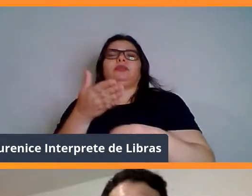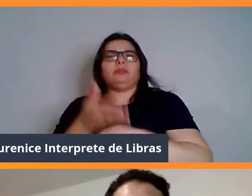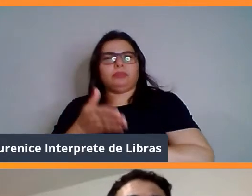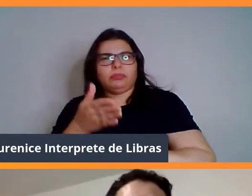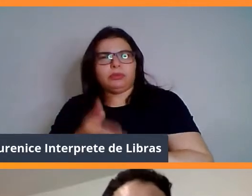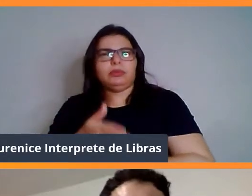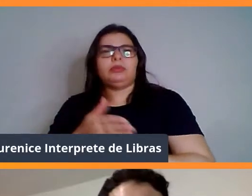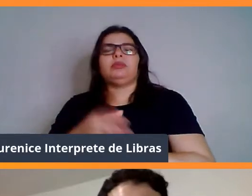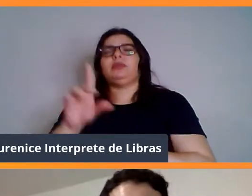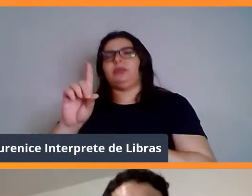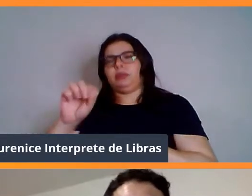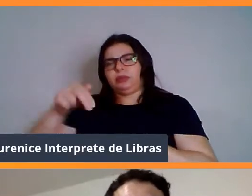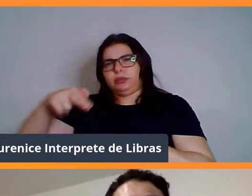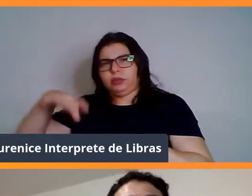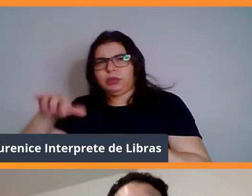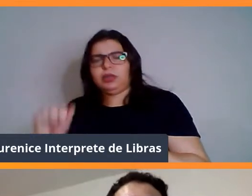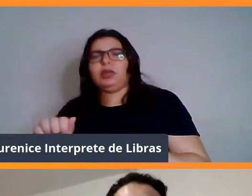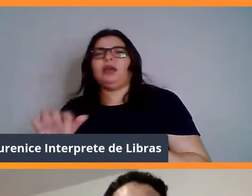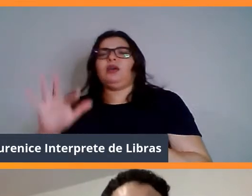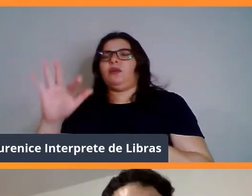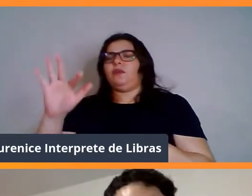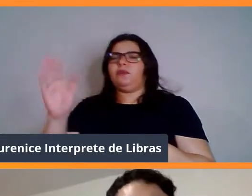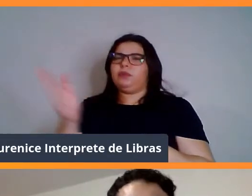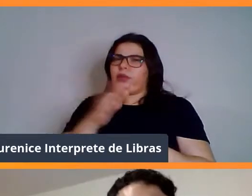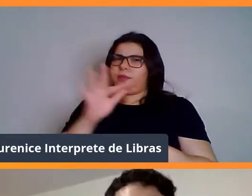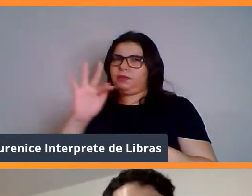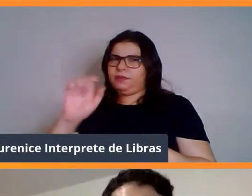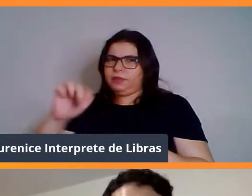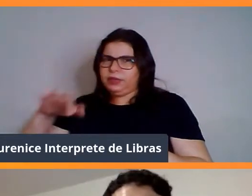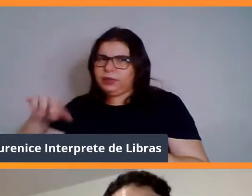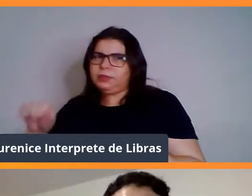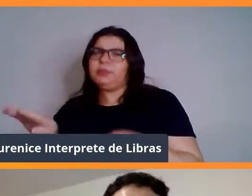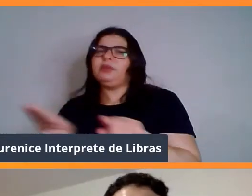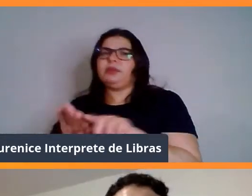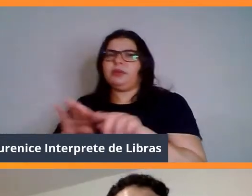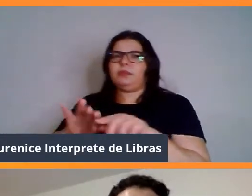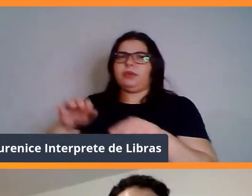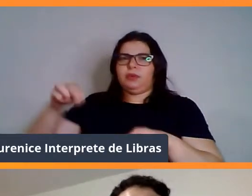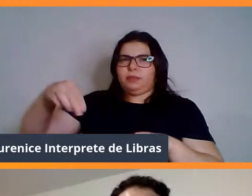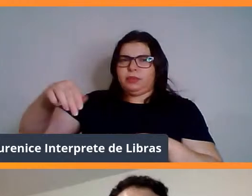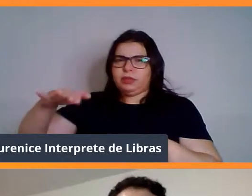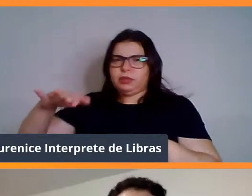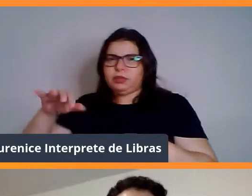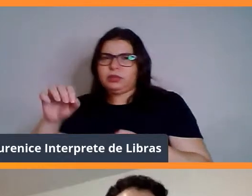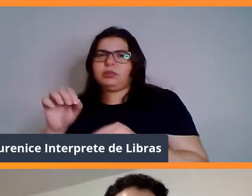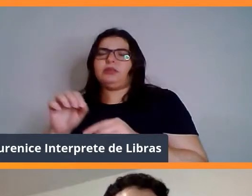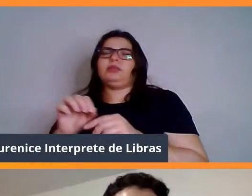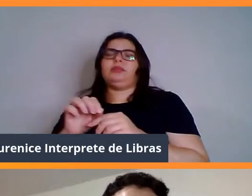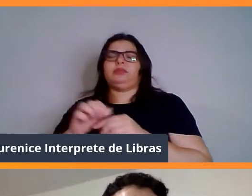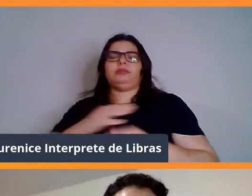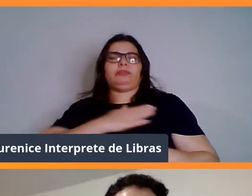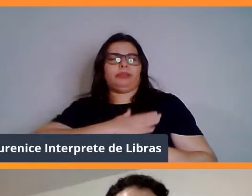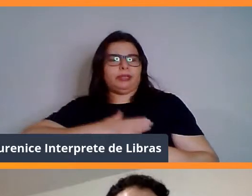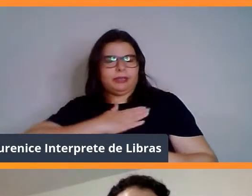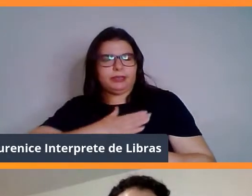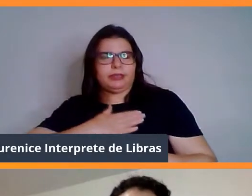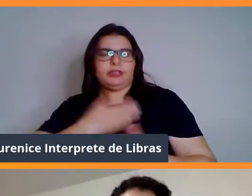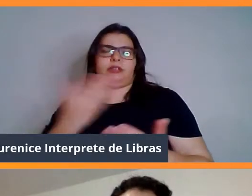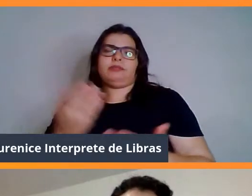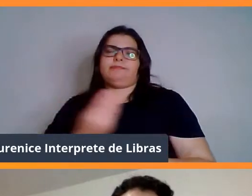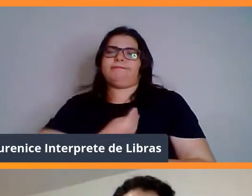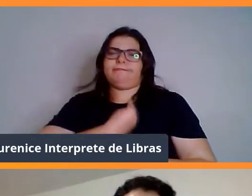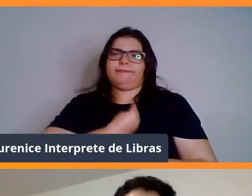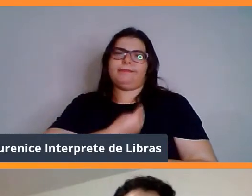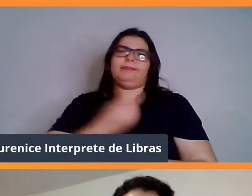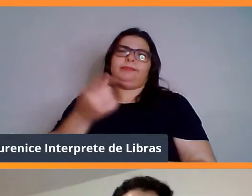Felipe e ao professor Mossoró, em geral, né, em nome do Pai da oficina de Mossoró, tá, dizer que foi um prazer estar aqui essa noite com vocês, foi um momento